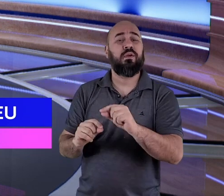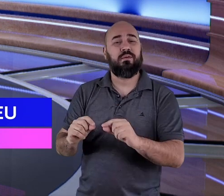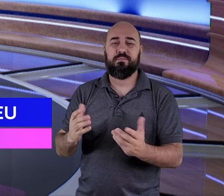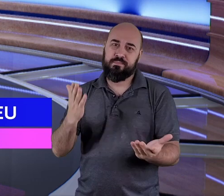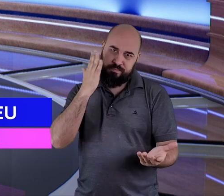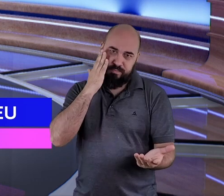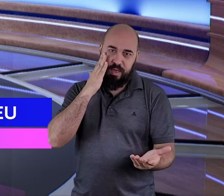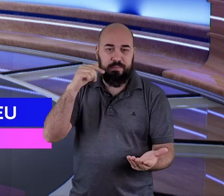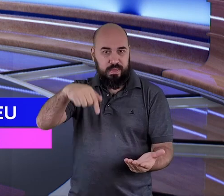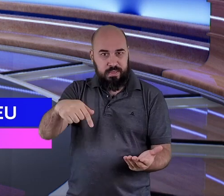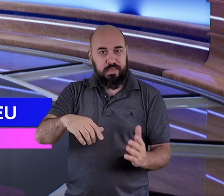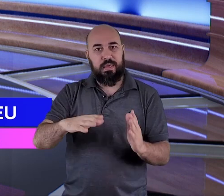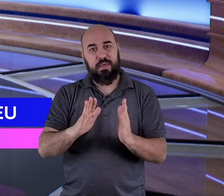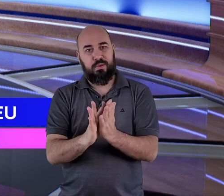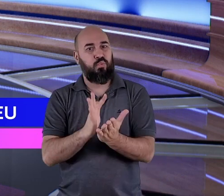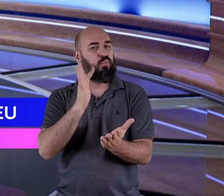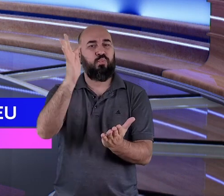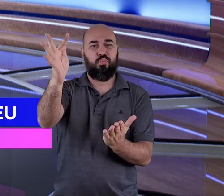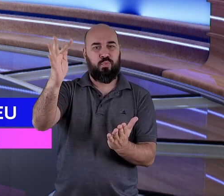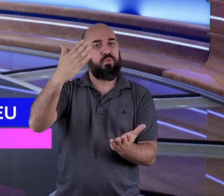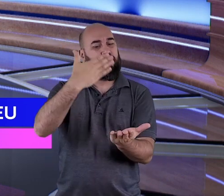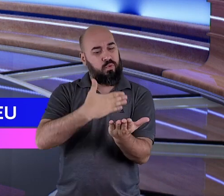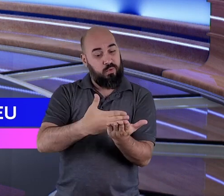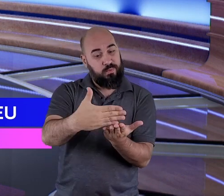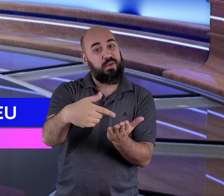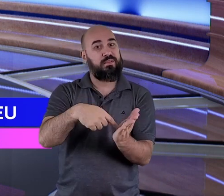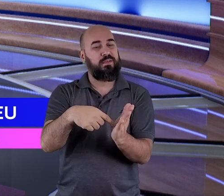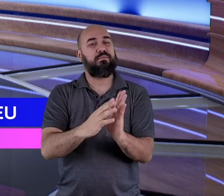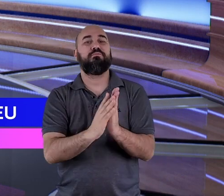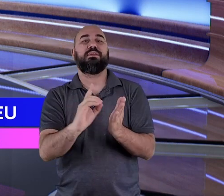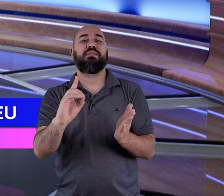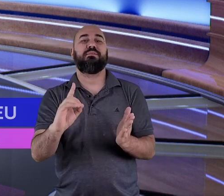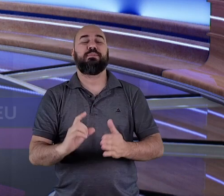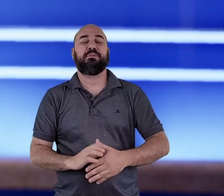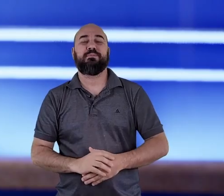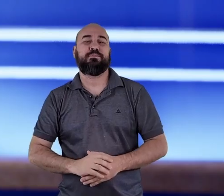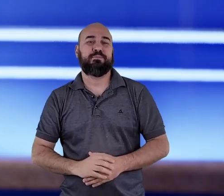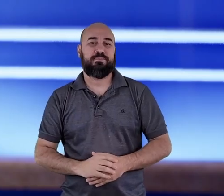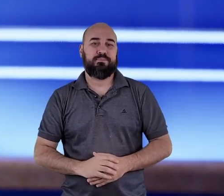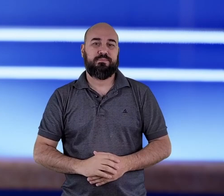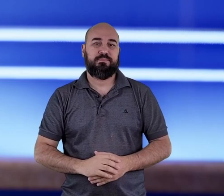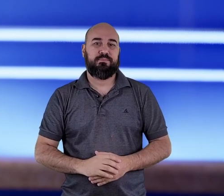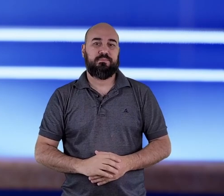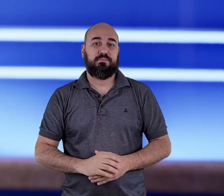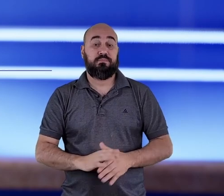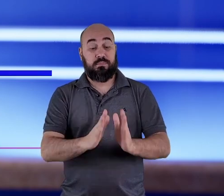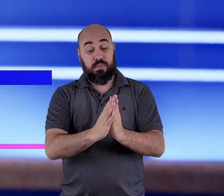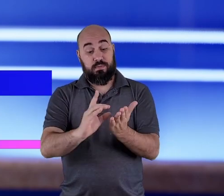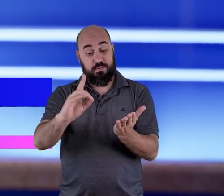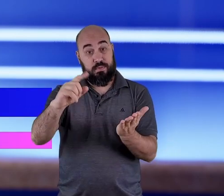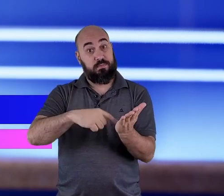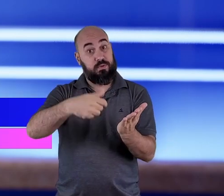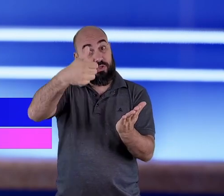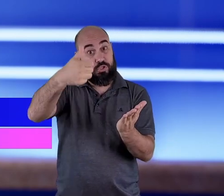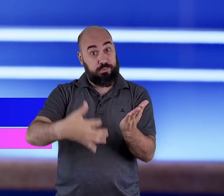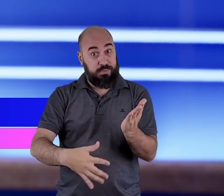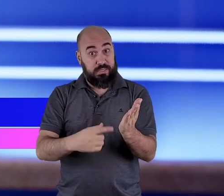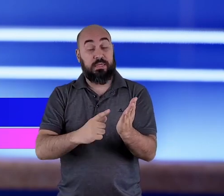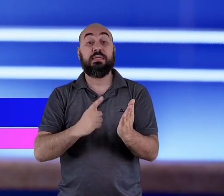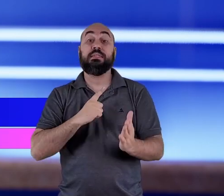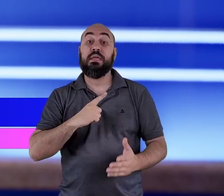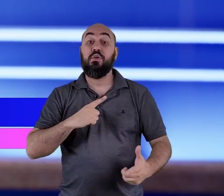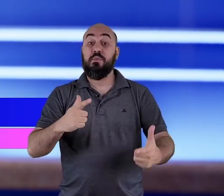Arena do Futuro, tudo começa na palavra. A Bíblia nos fala de uma guerra